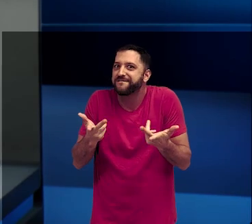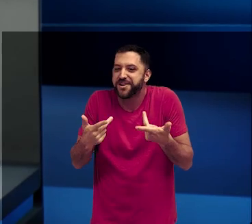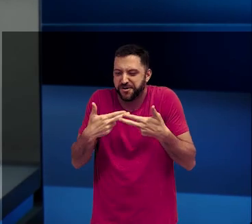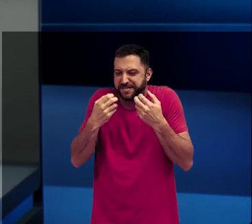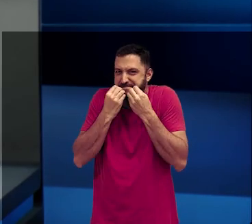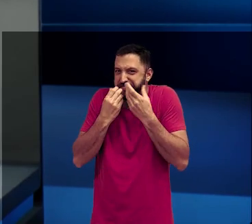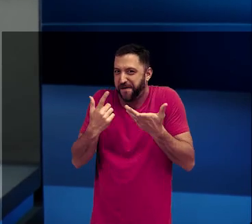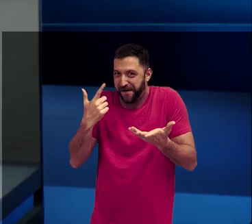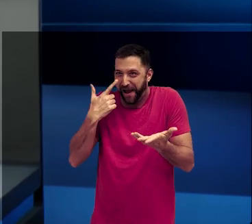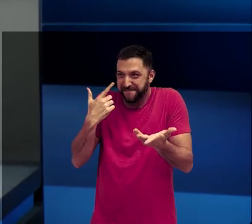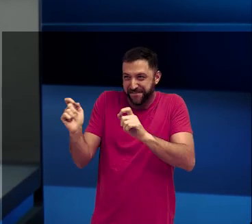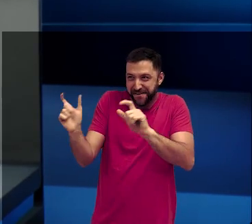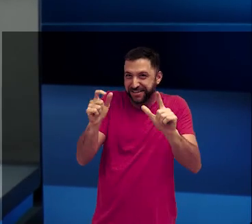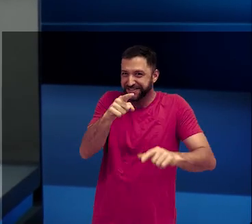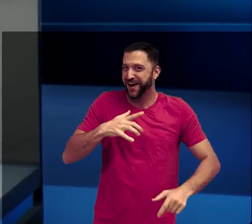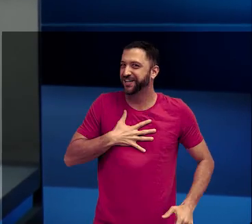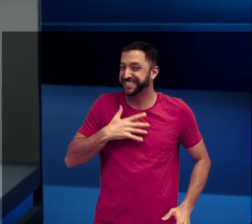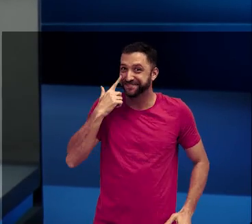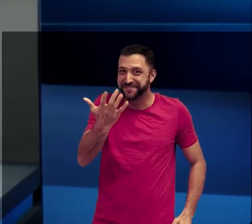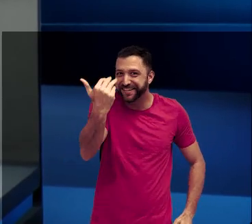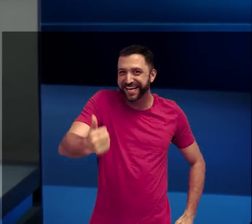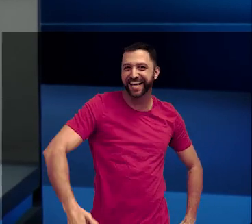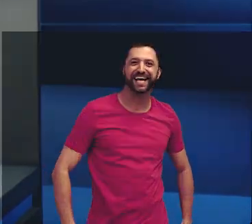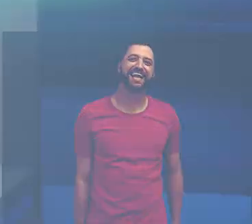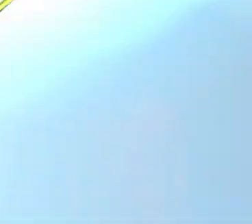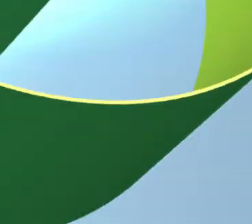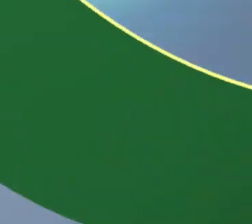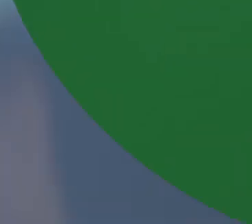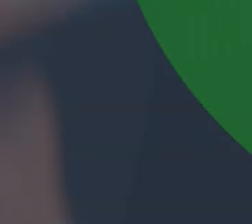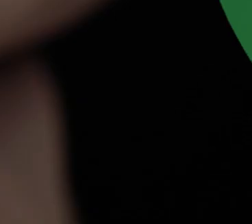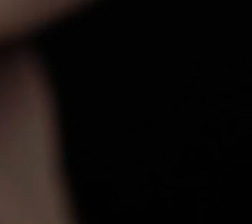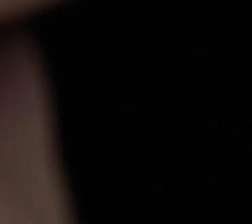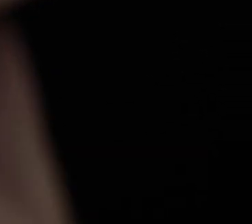porque só tem notícia boa, então não tem como ser diferente, né? Bora lá?